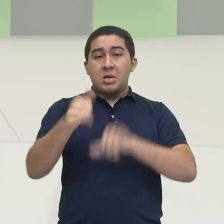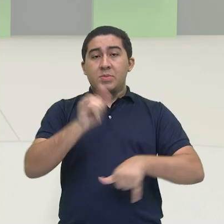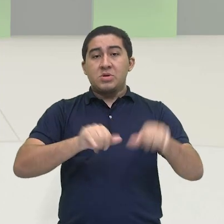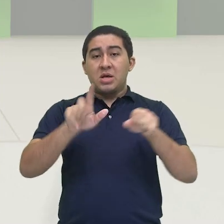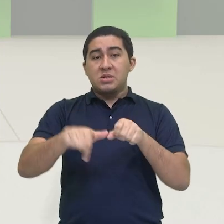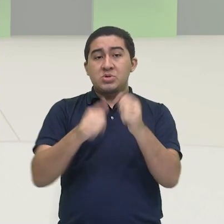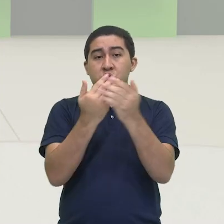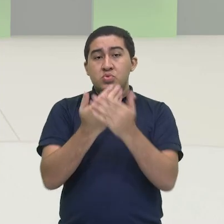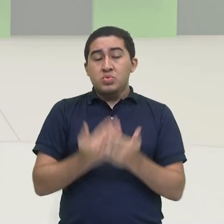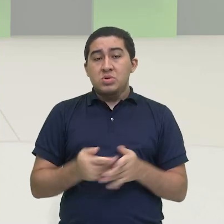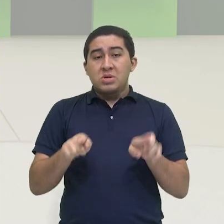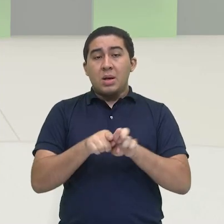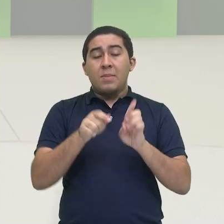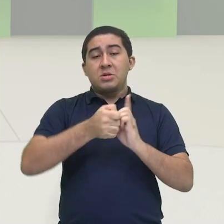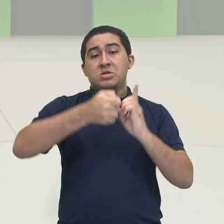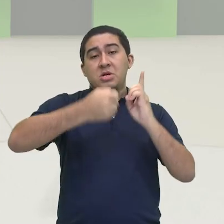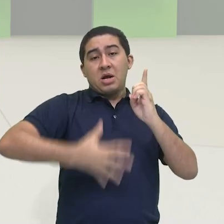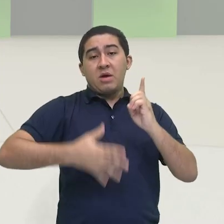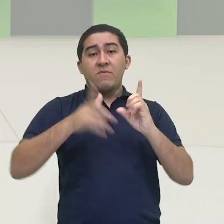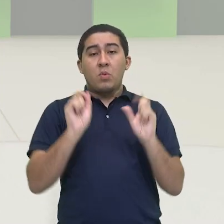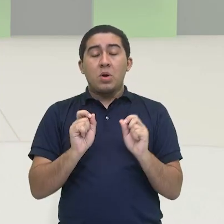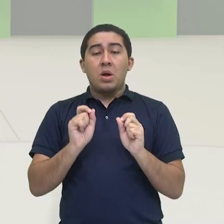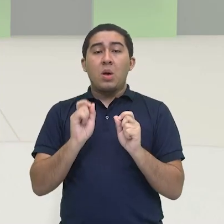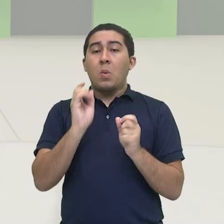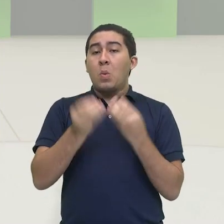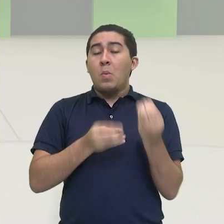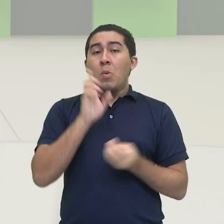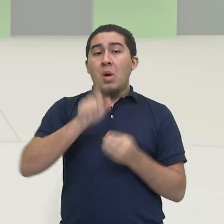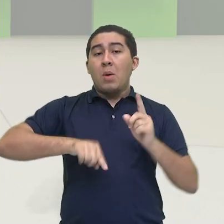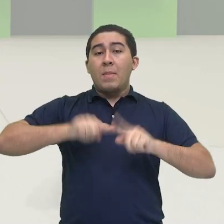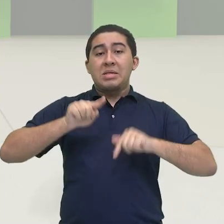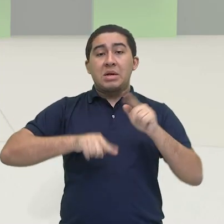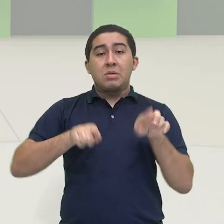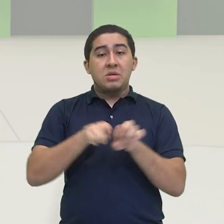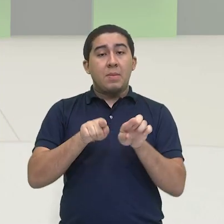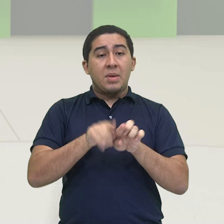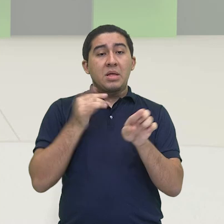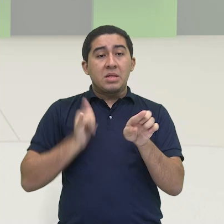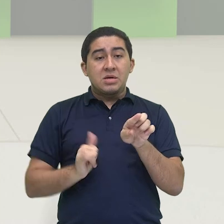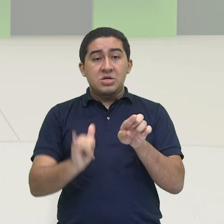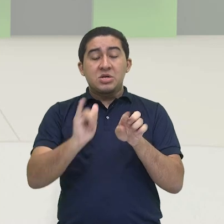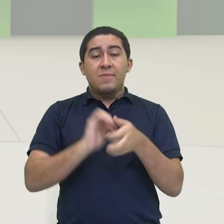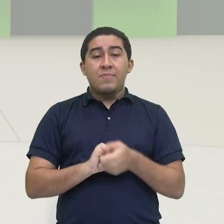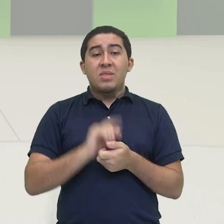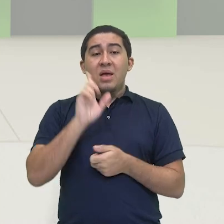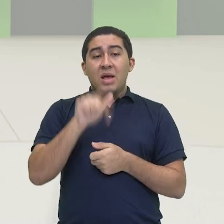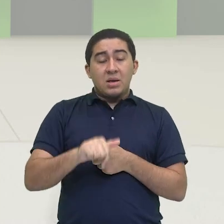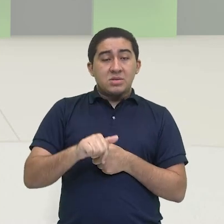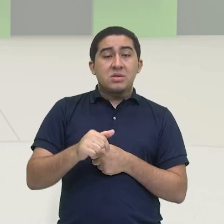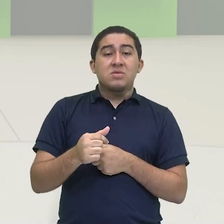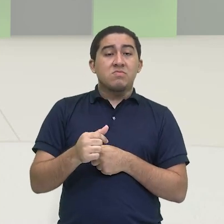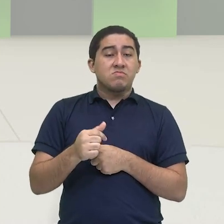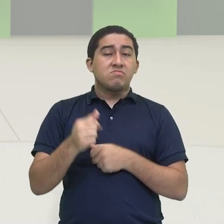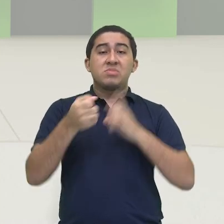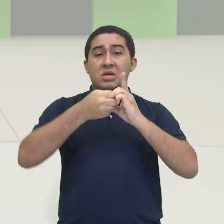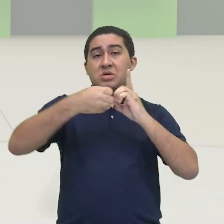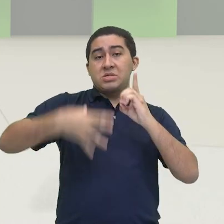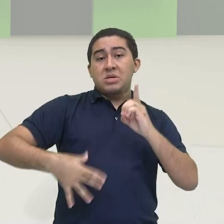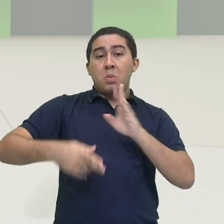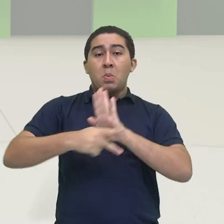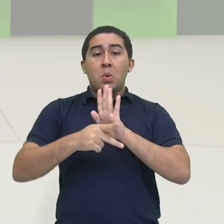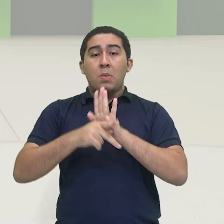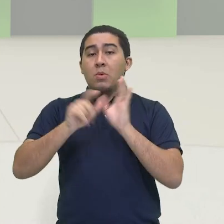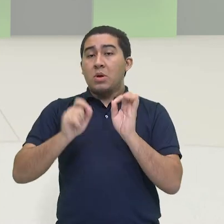e descreve o comportamento da matéria e da energia também, essa descrição